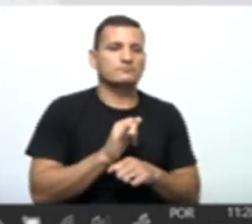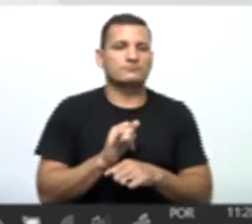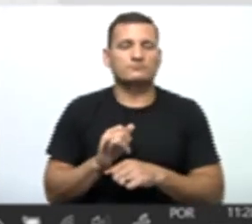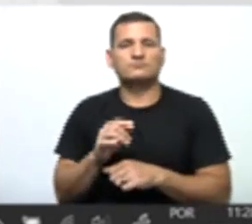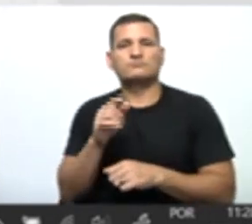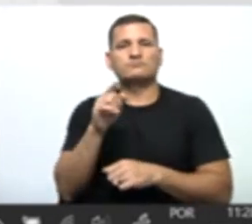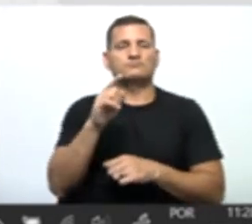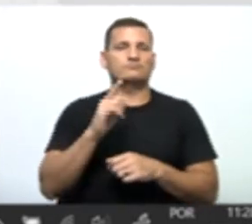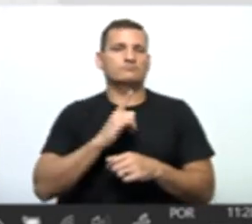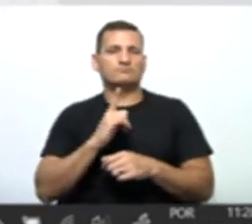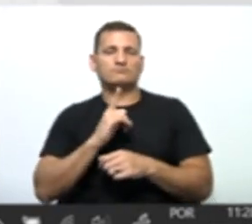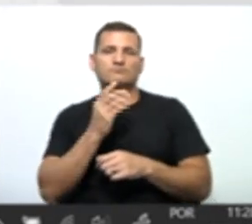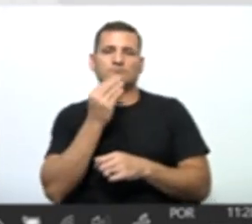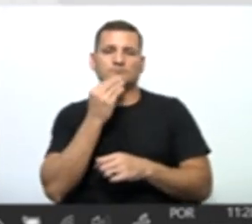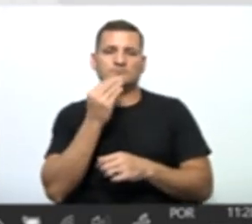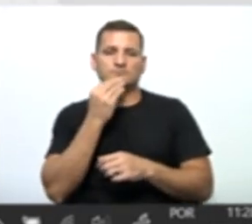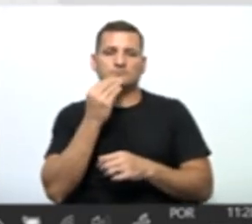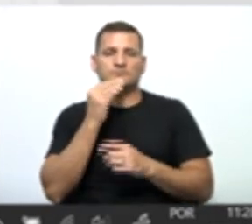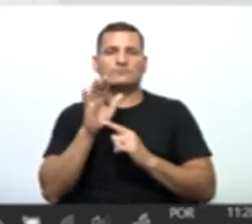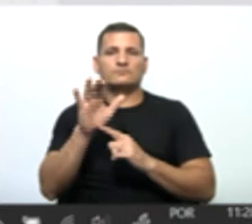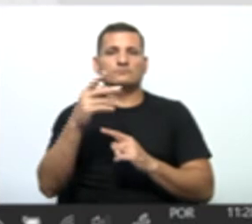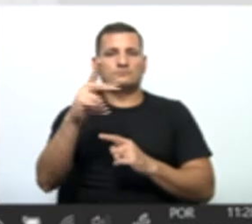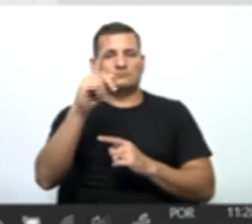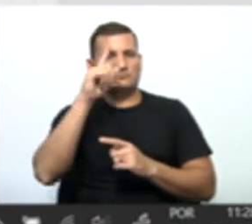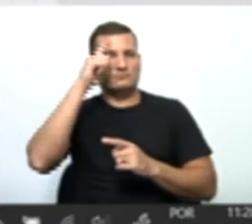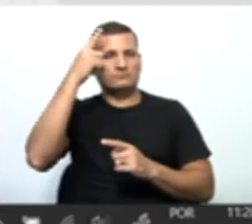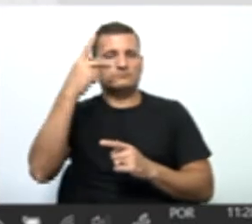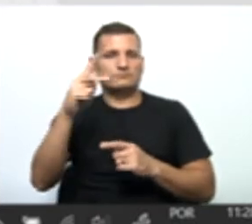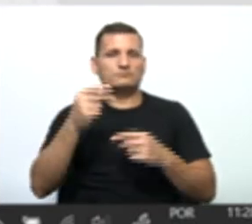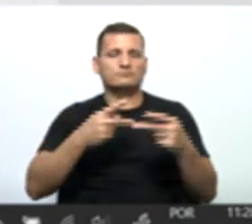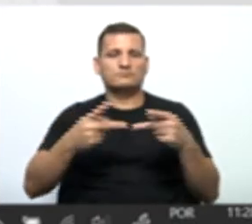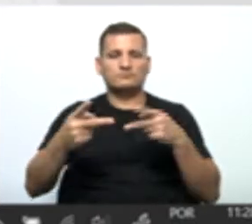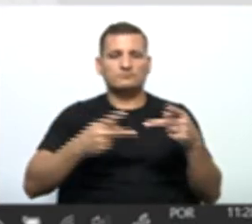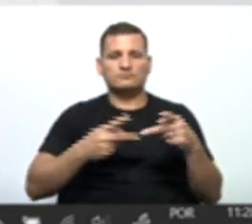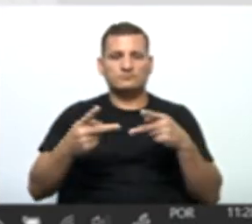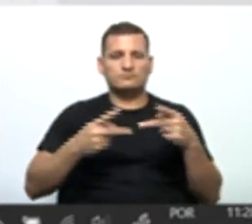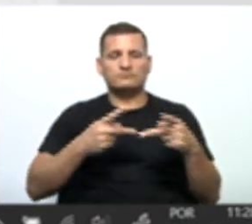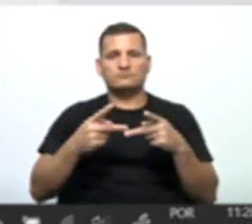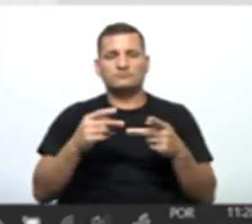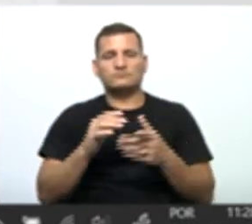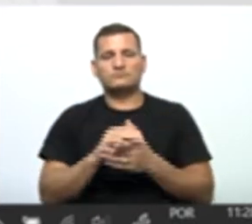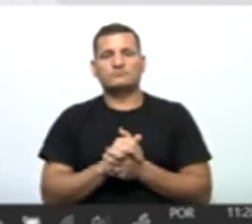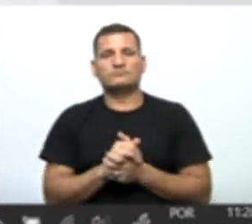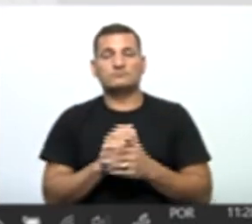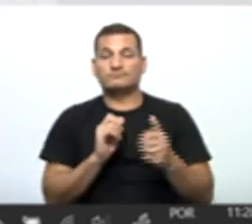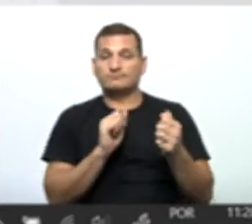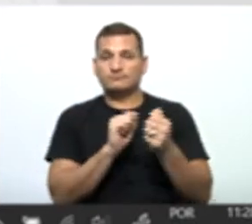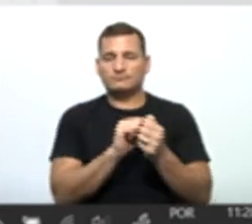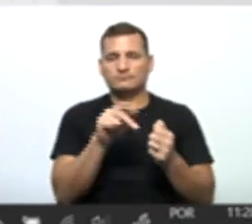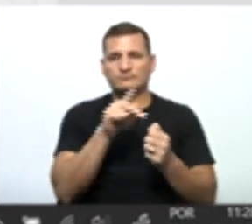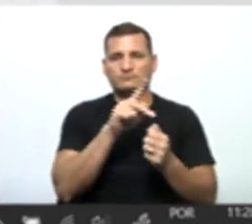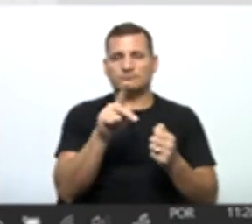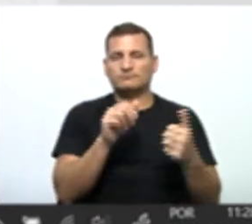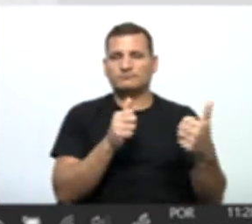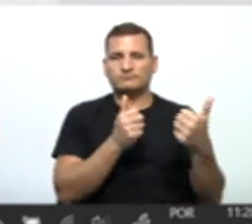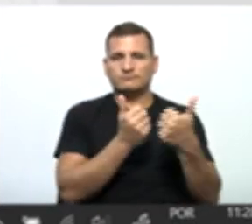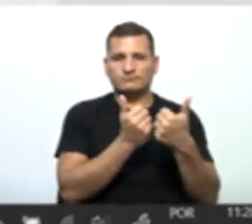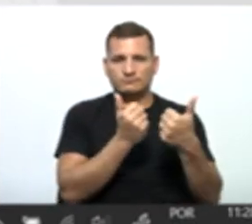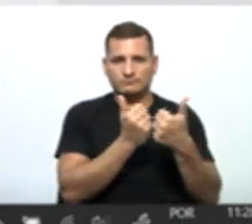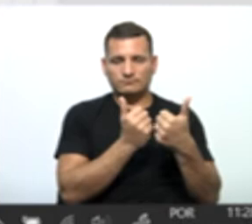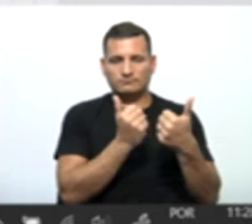vai ter a oportunidade de mostrar a sua ideia, o seu projeto, aí com o seu professor presencial.